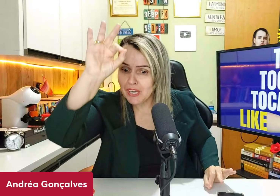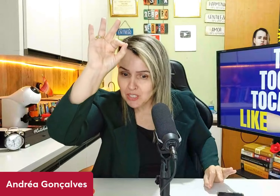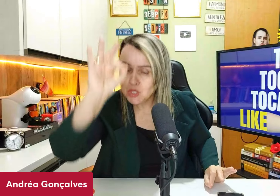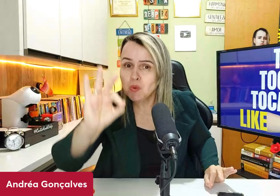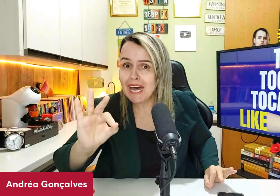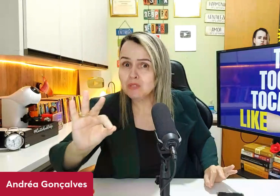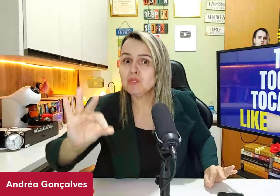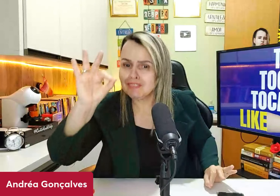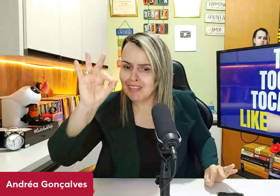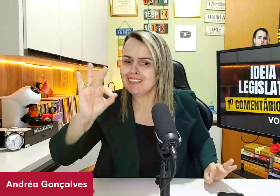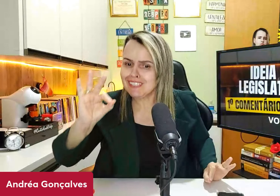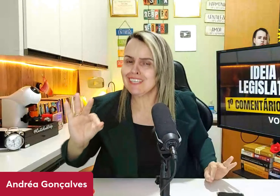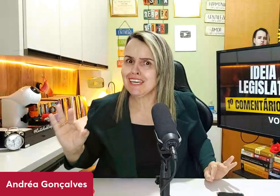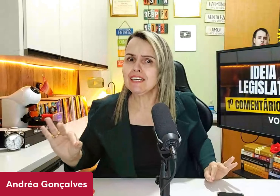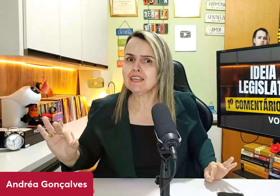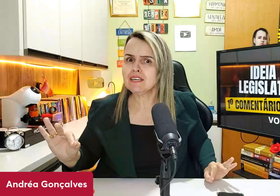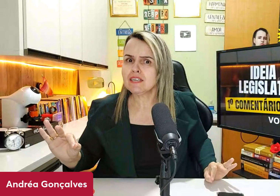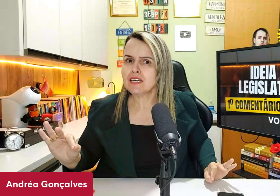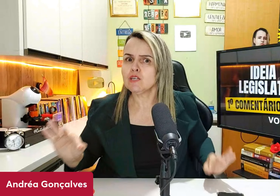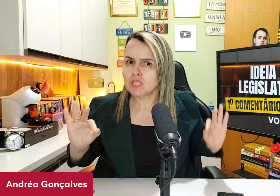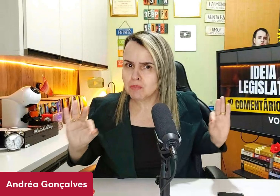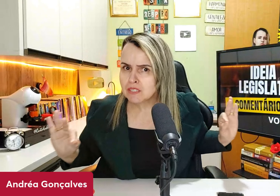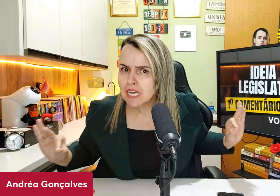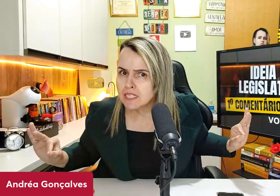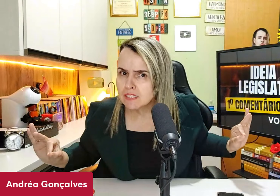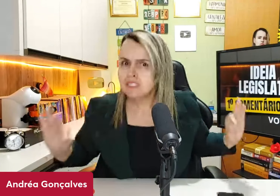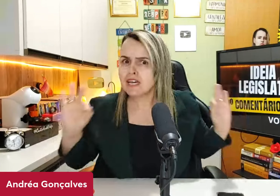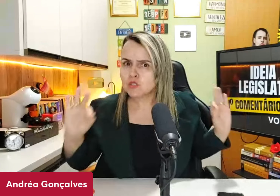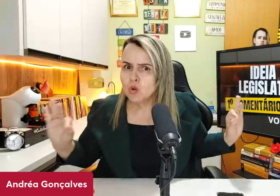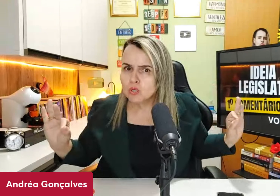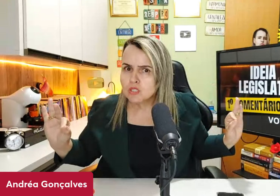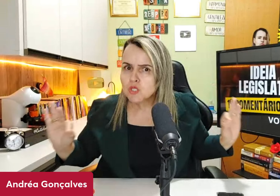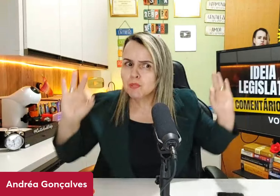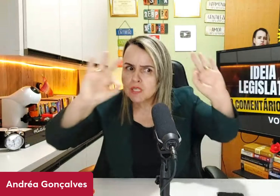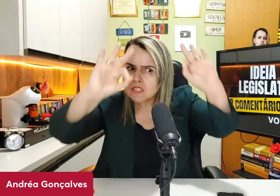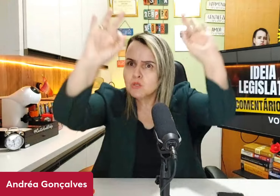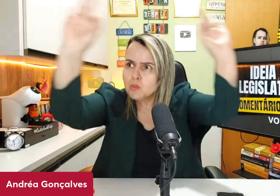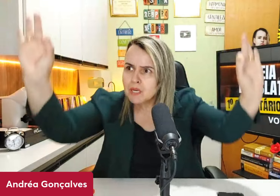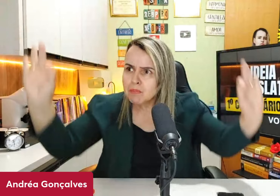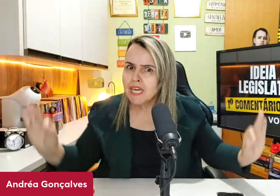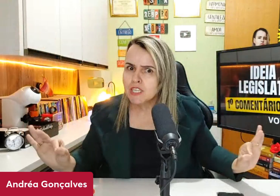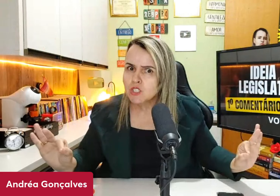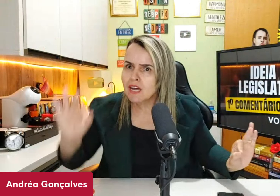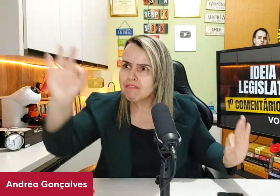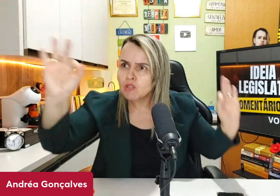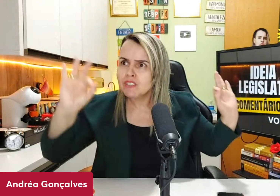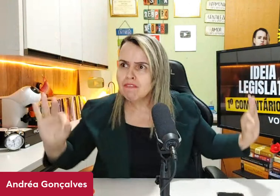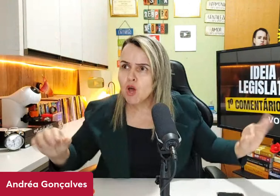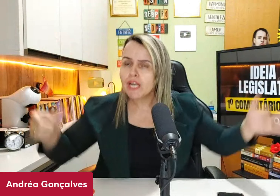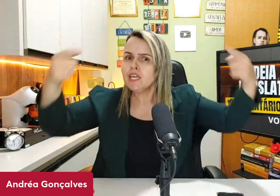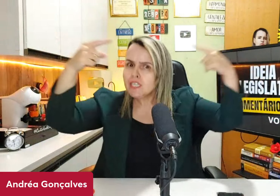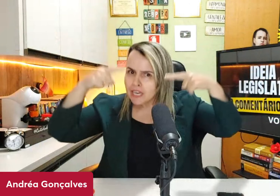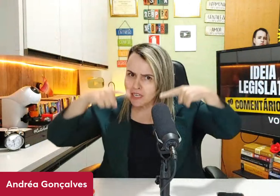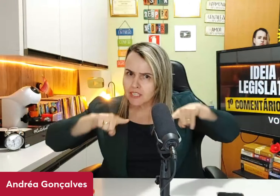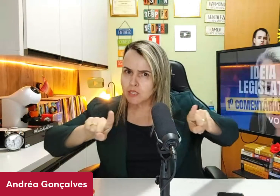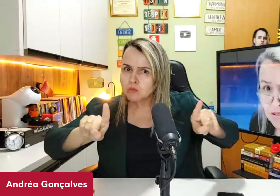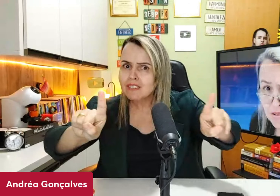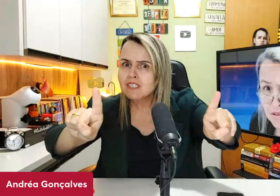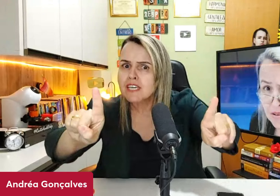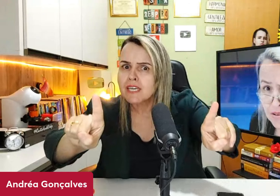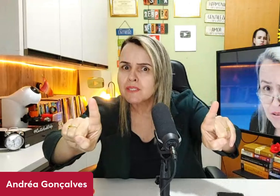que é enjoado e tem que ser é os ambientalistas e as ones de proteção do meio ambiente da fauna e da flora e